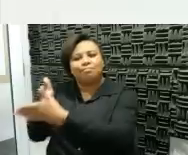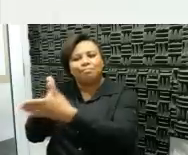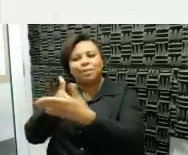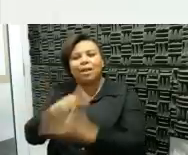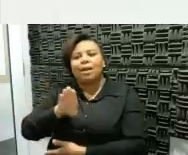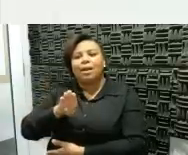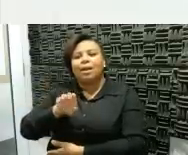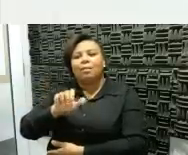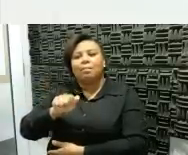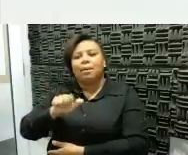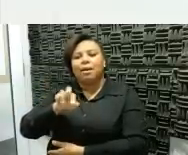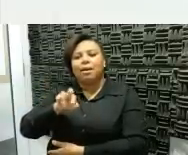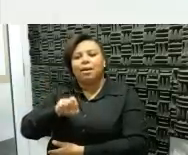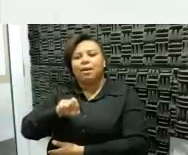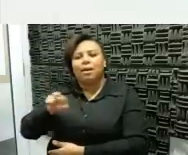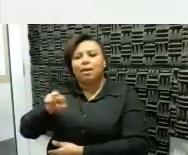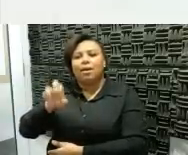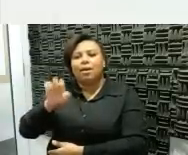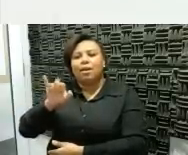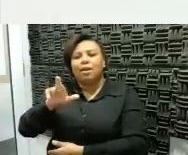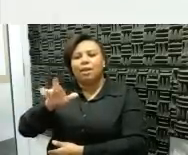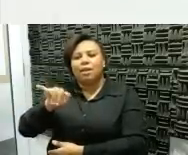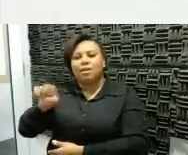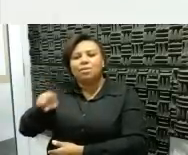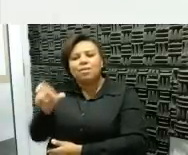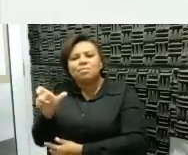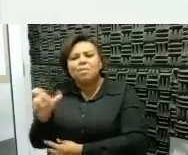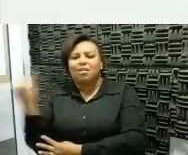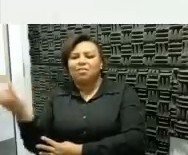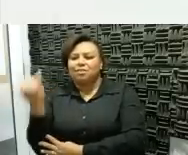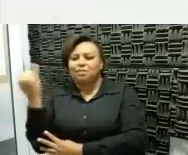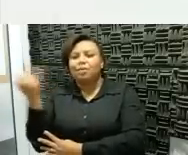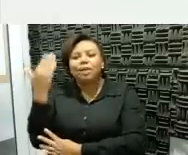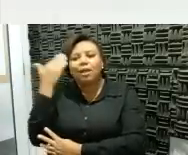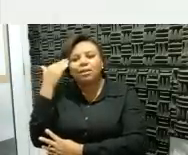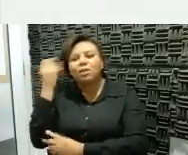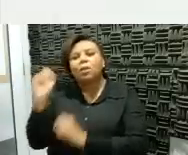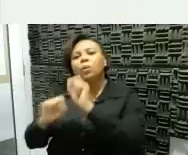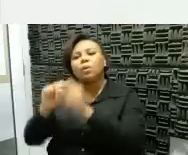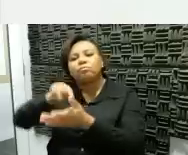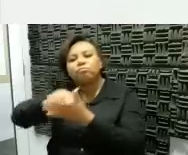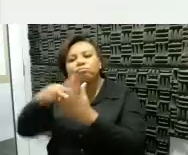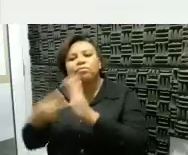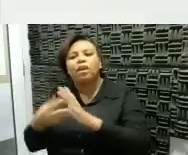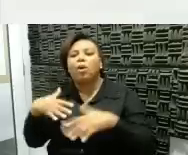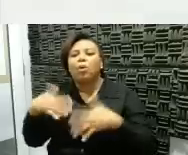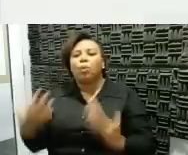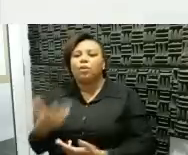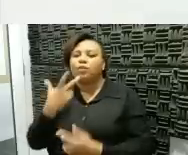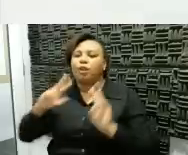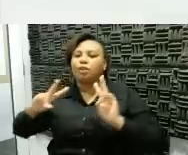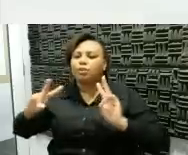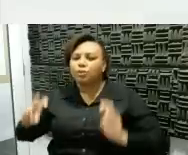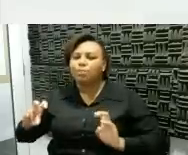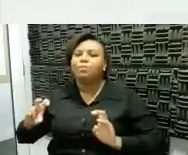importante né pra gente entender do que que se trata quando se fala em e dar acesso